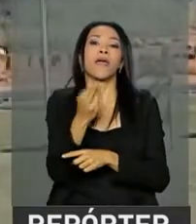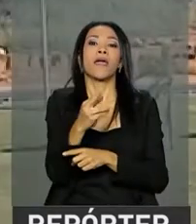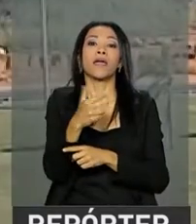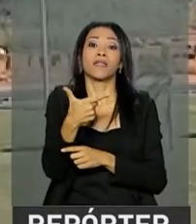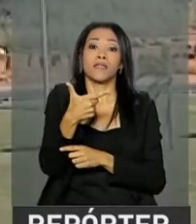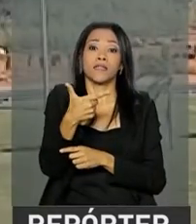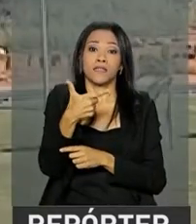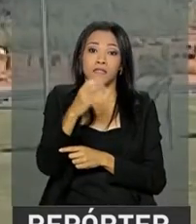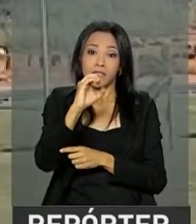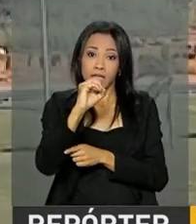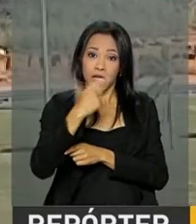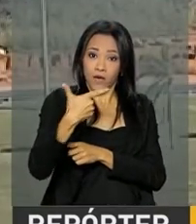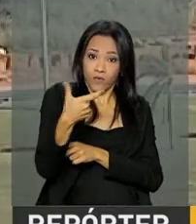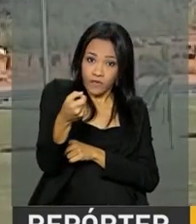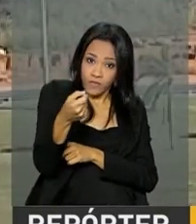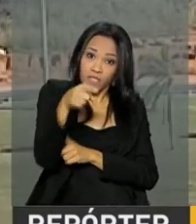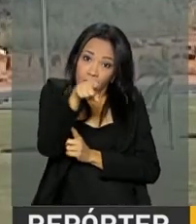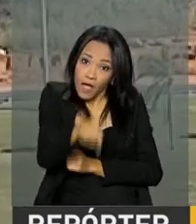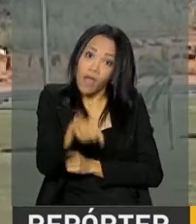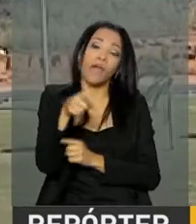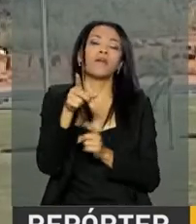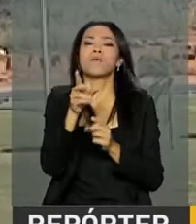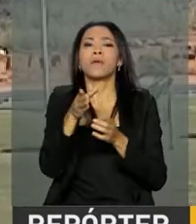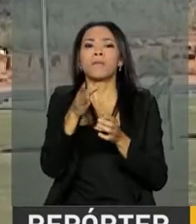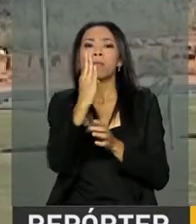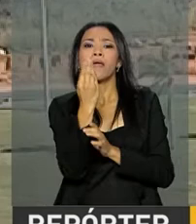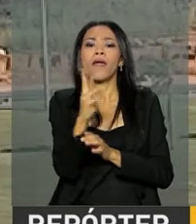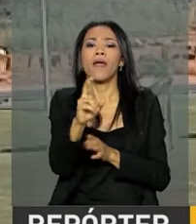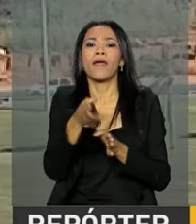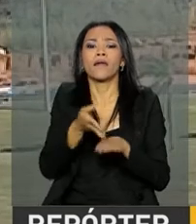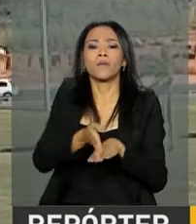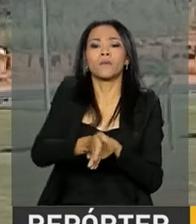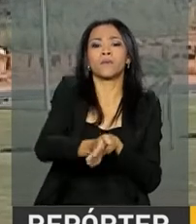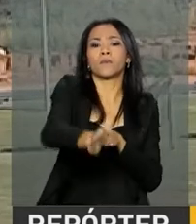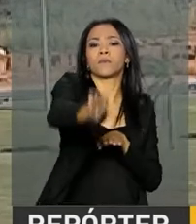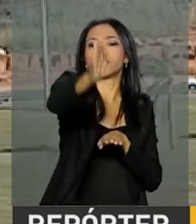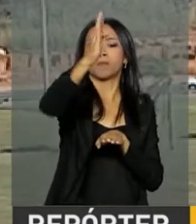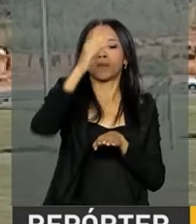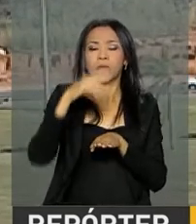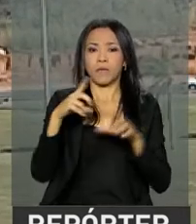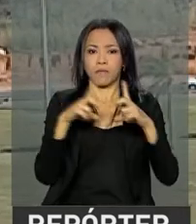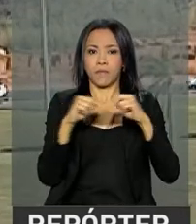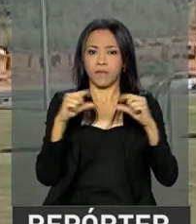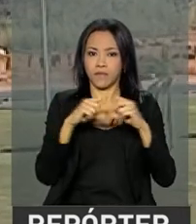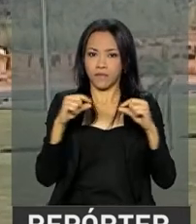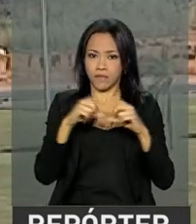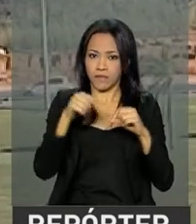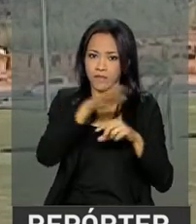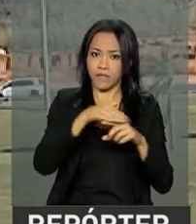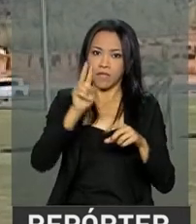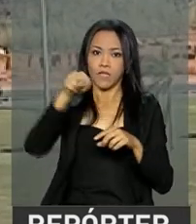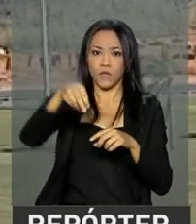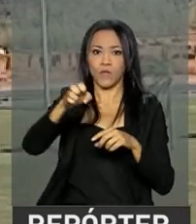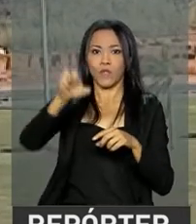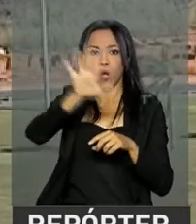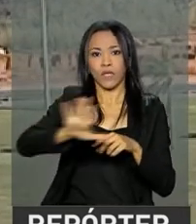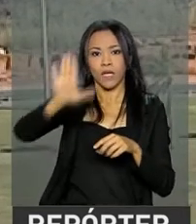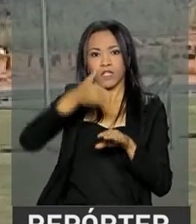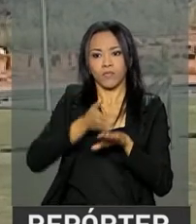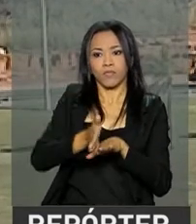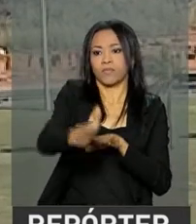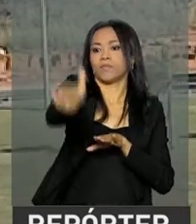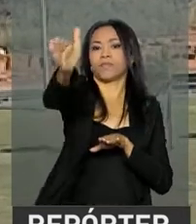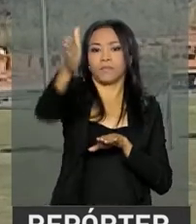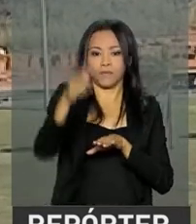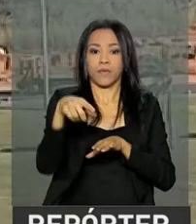20 a br responsável pra que liga o distrito federal a região nordeste do país muita gente aproveita